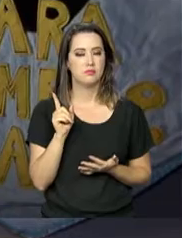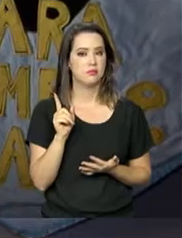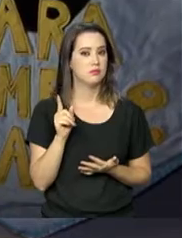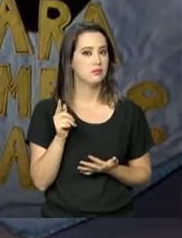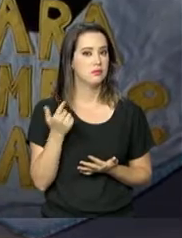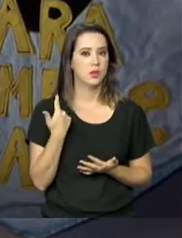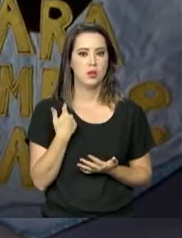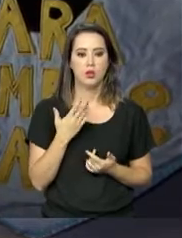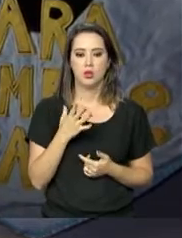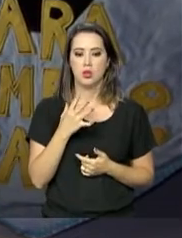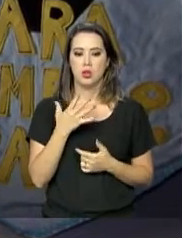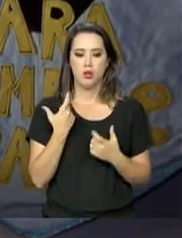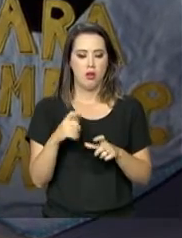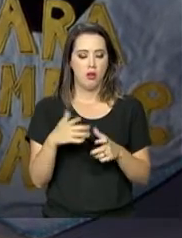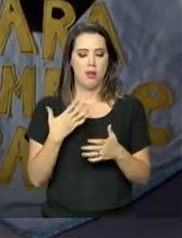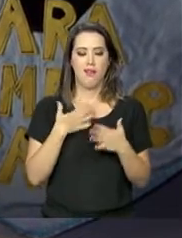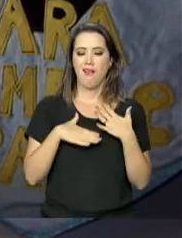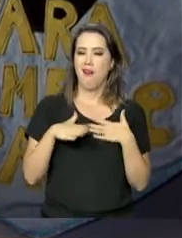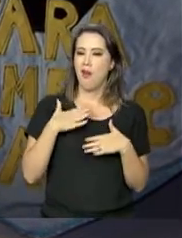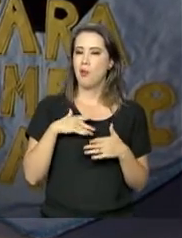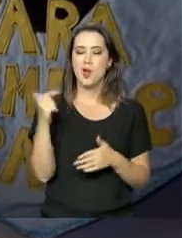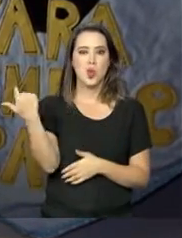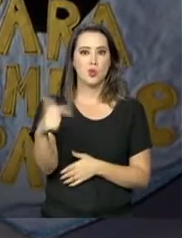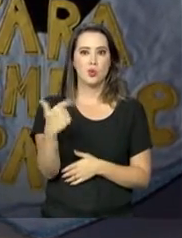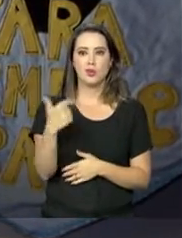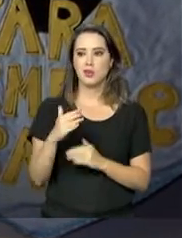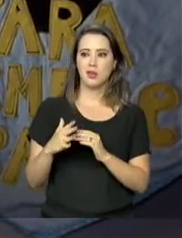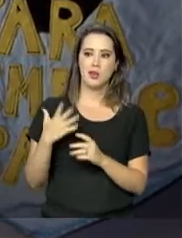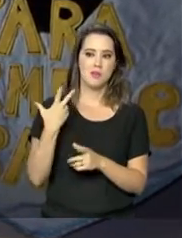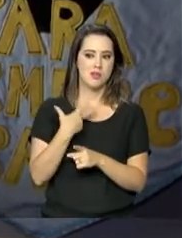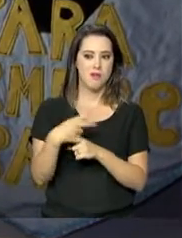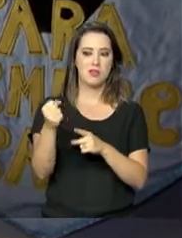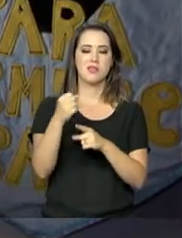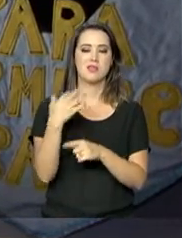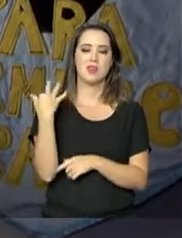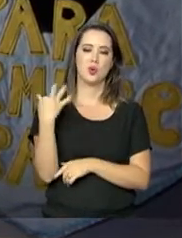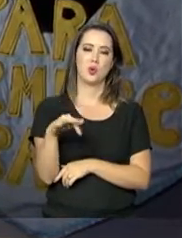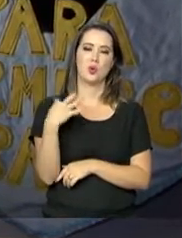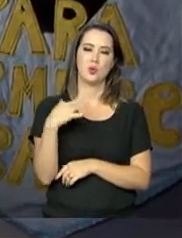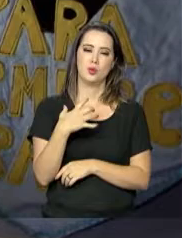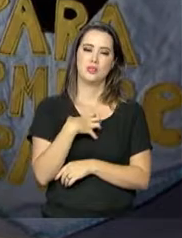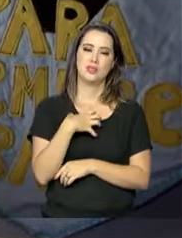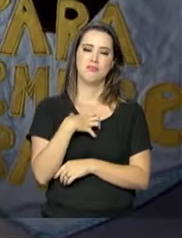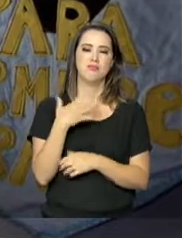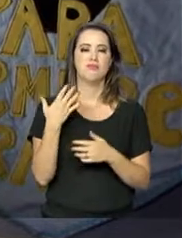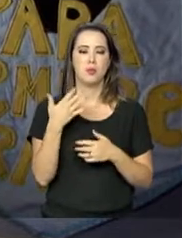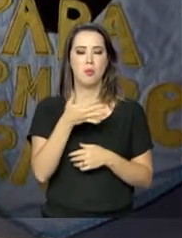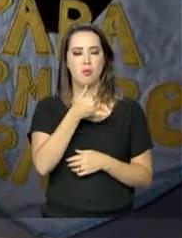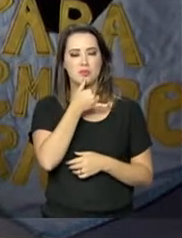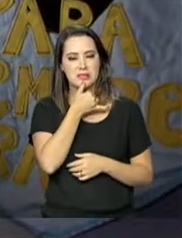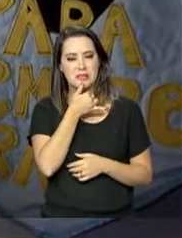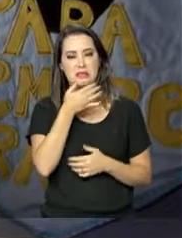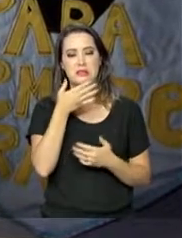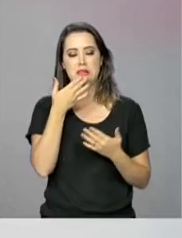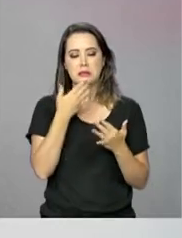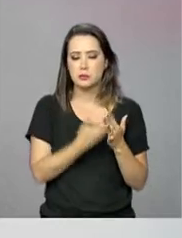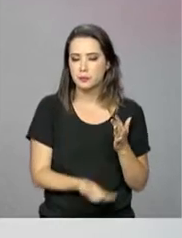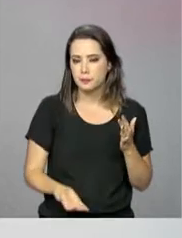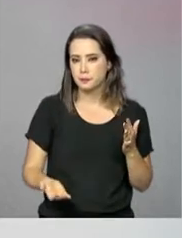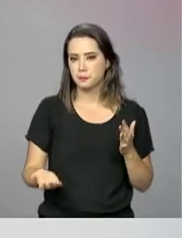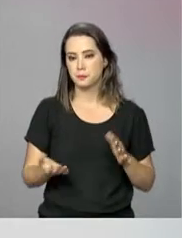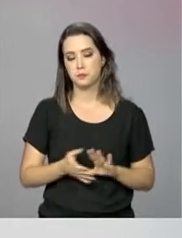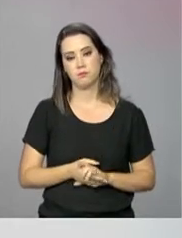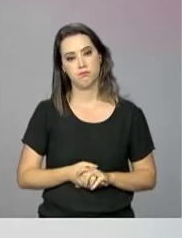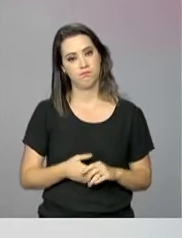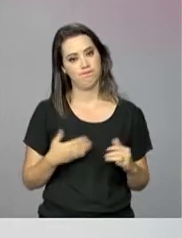Não deixa um espaço tranquilo para você superar essa coisa terrível, essa dor, essa perda, né? Para